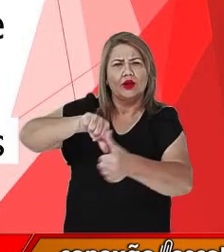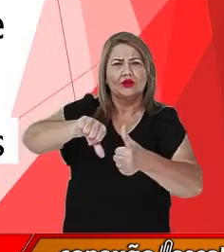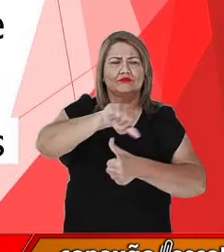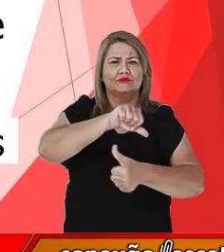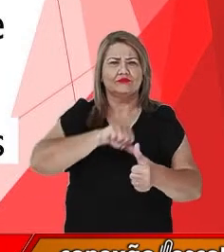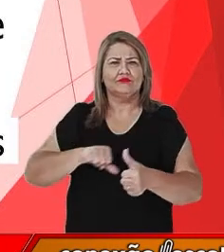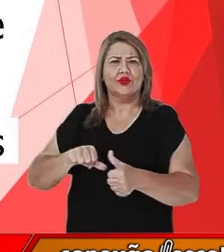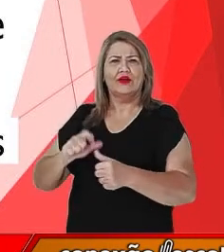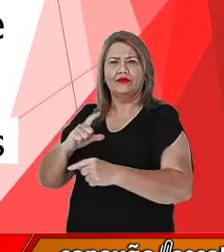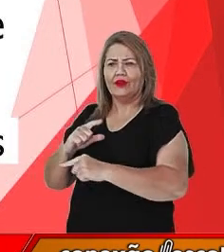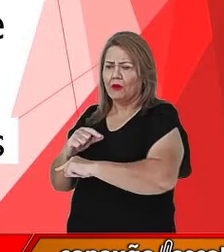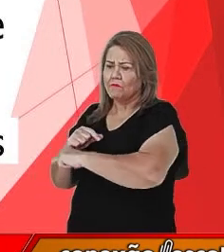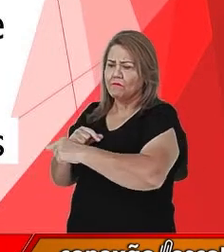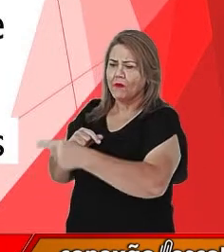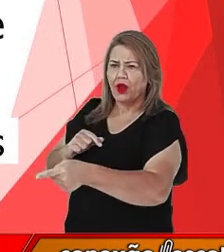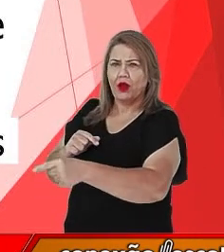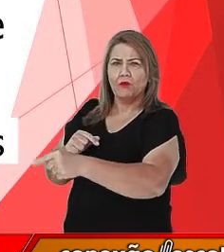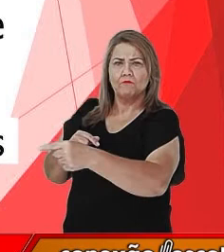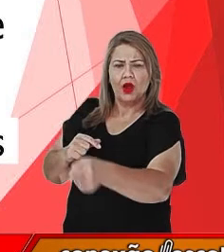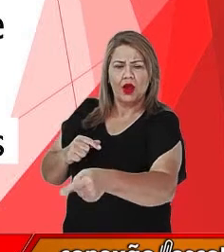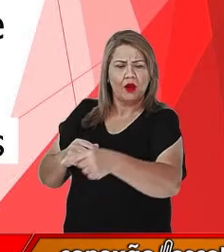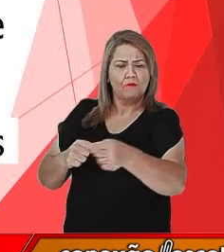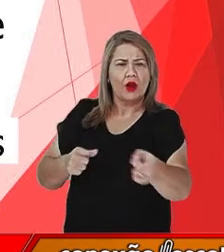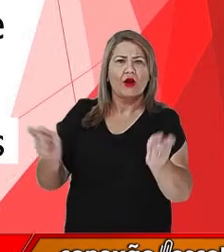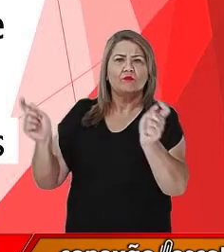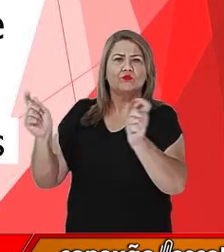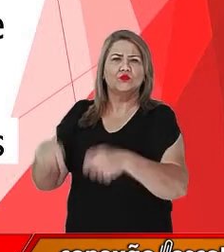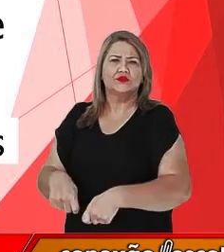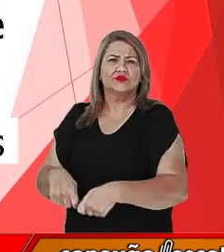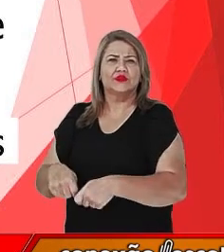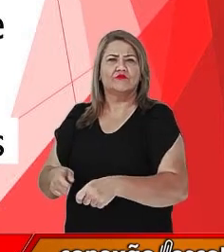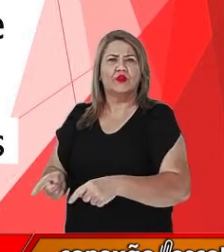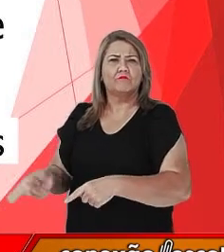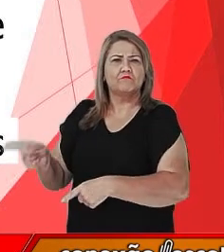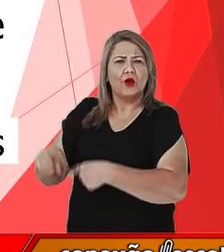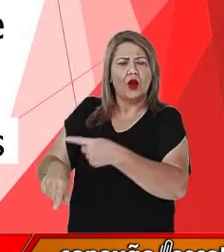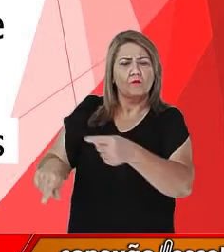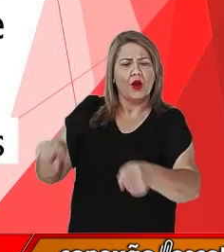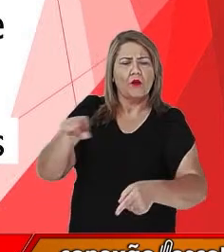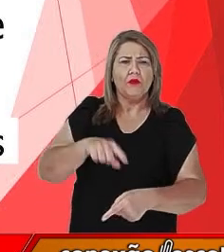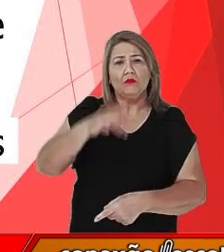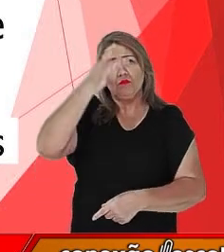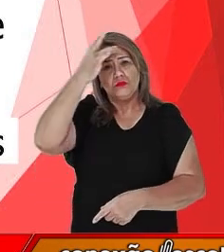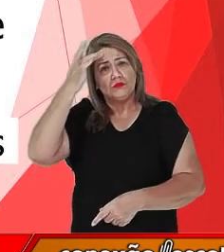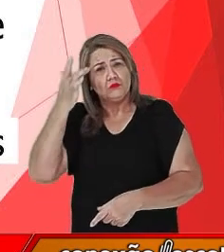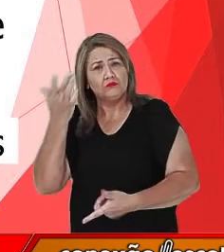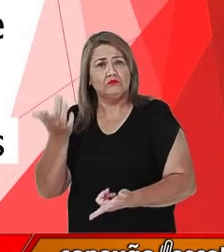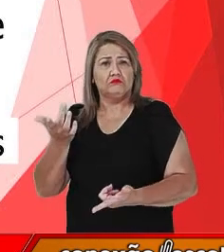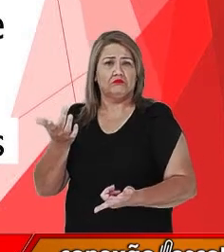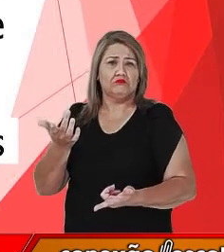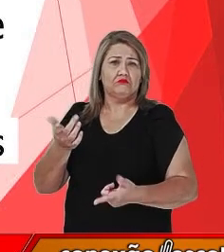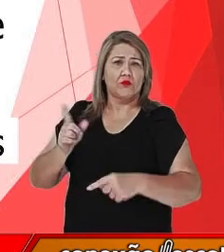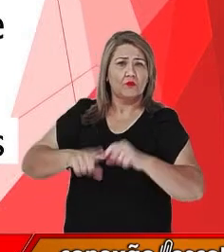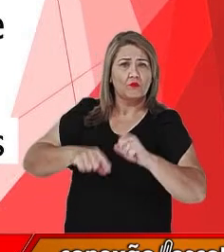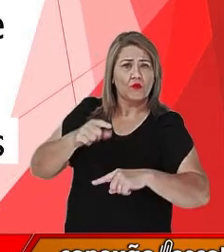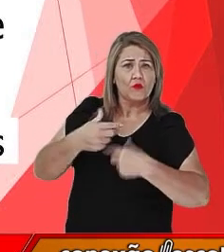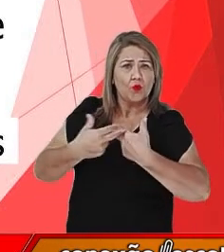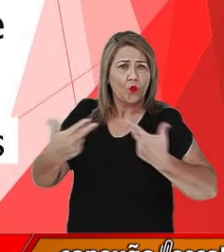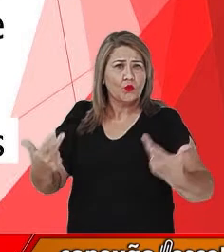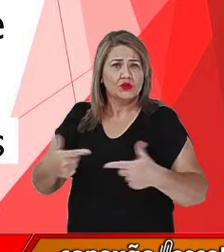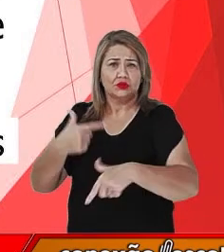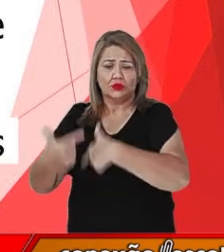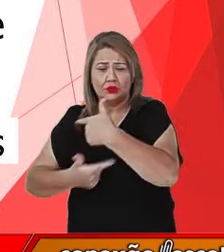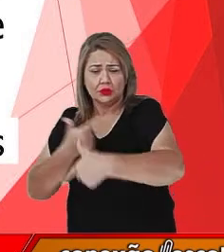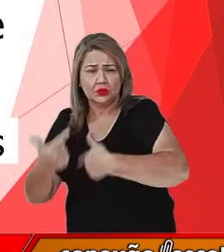ligam pontas e possibilitam a circulação de pessoas, mercadorias,